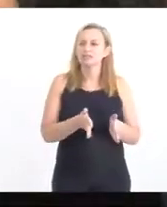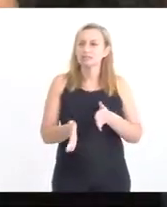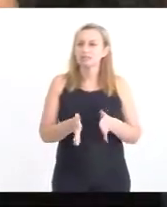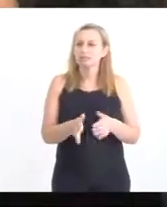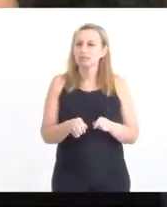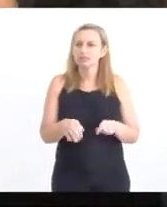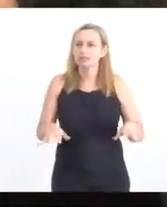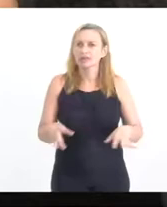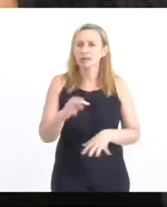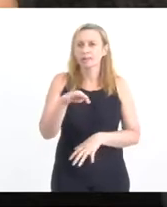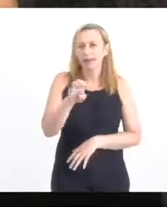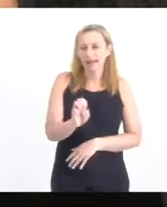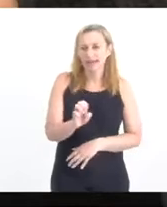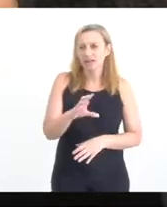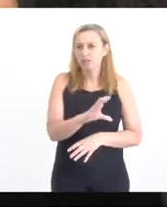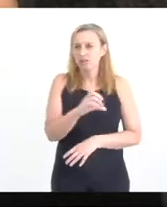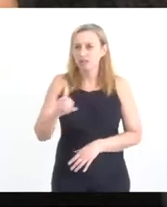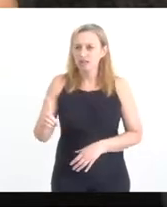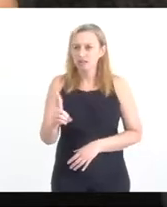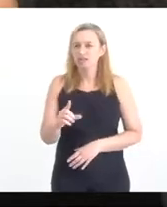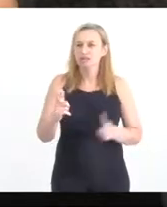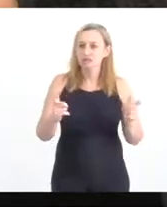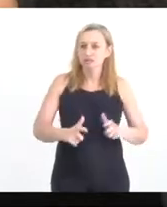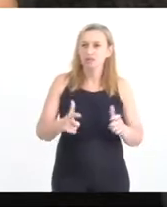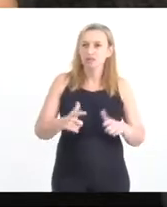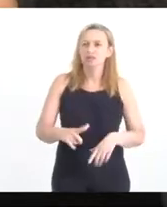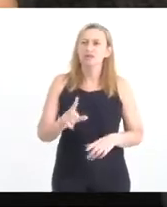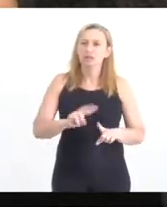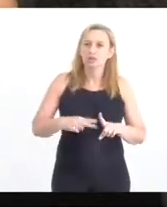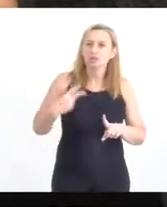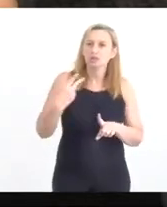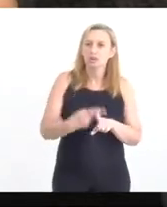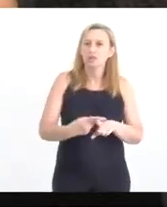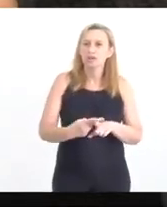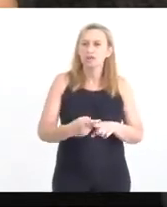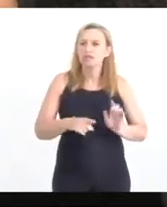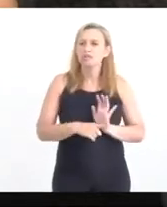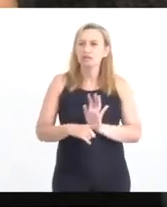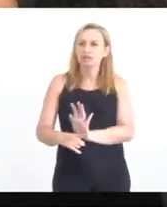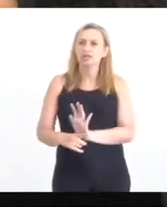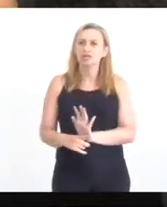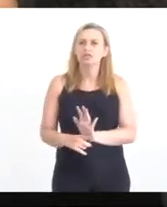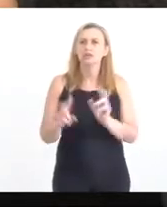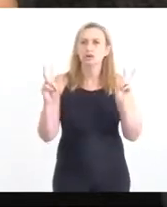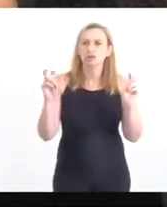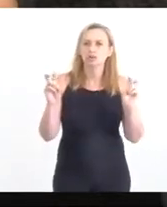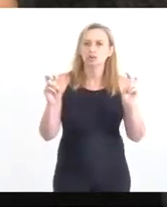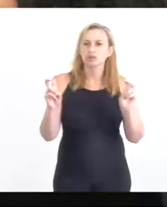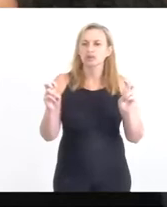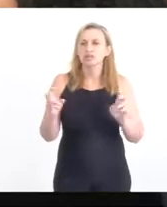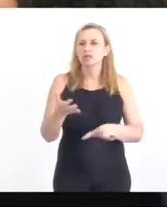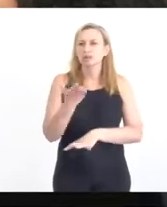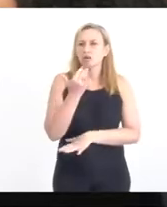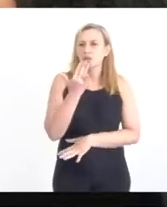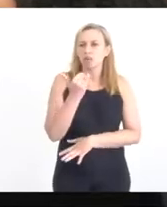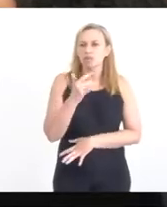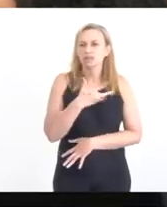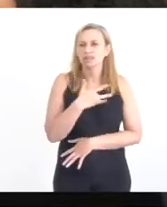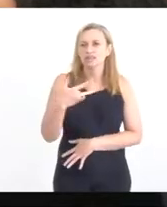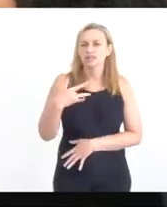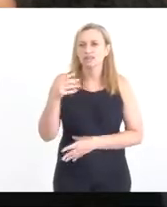pandemia Betty coordenadora desse espaço teve que se Reinventar para ajudar na questão da alimentação